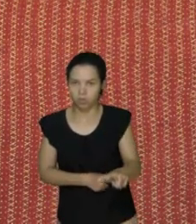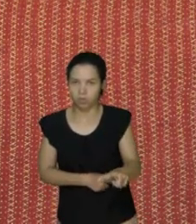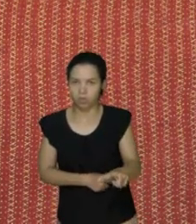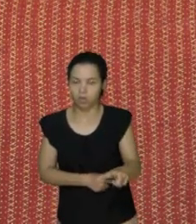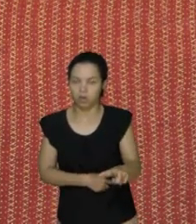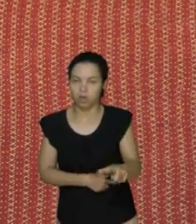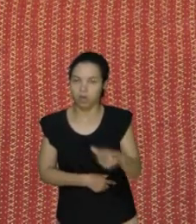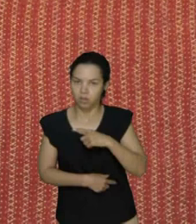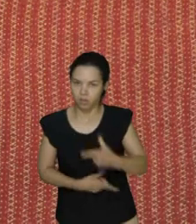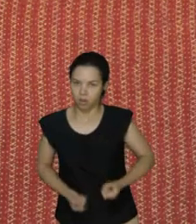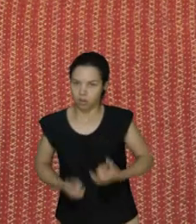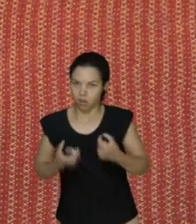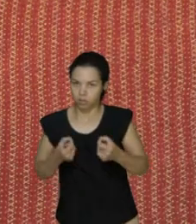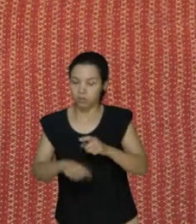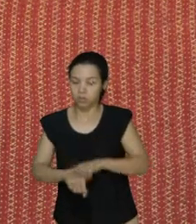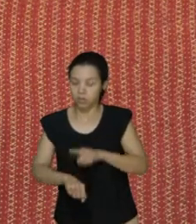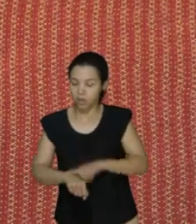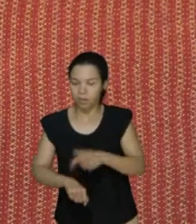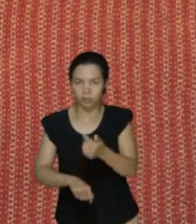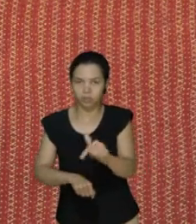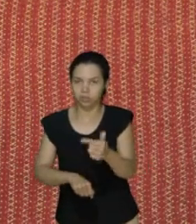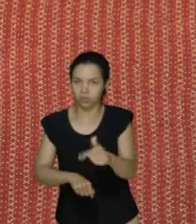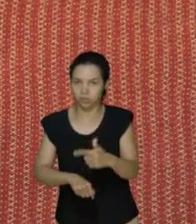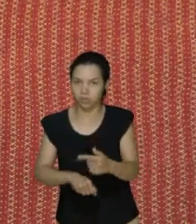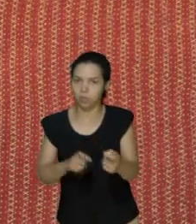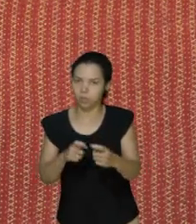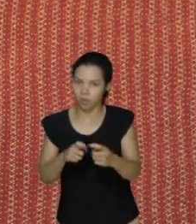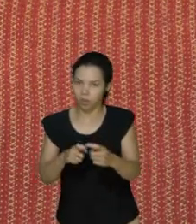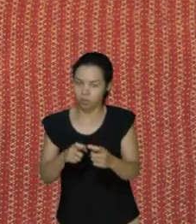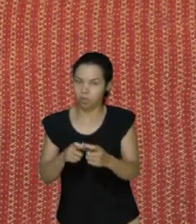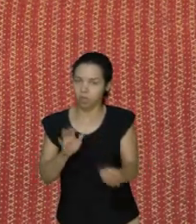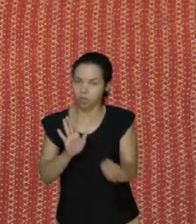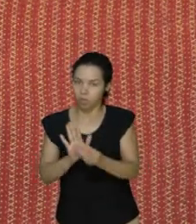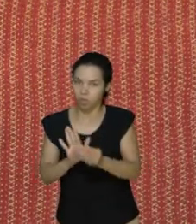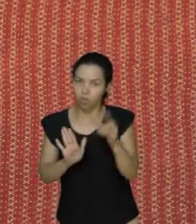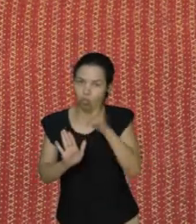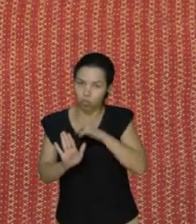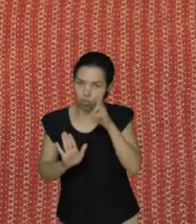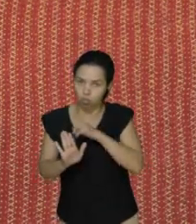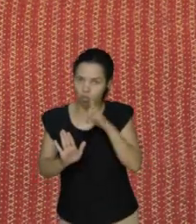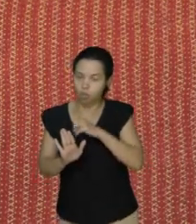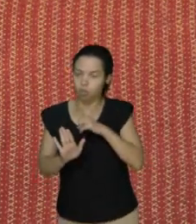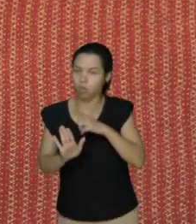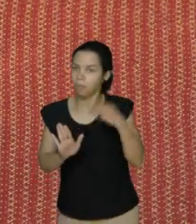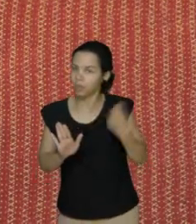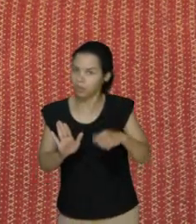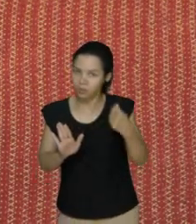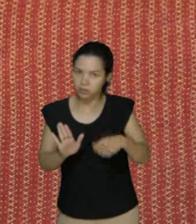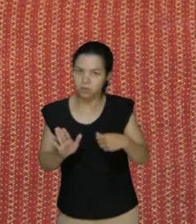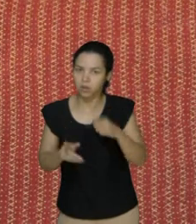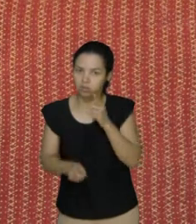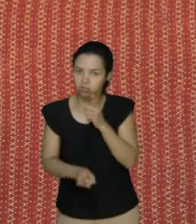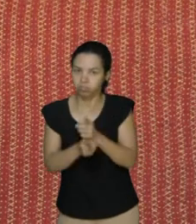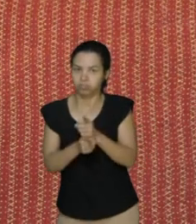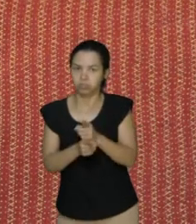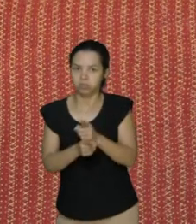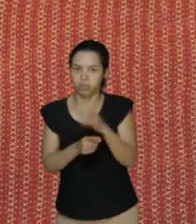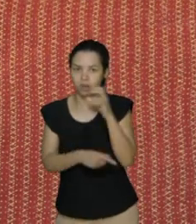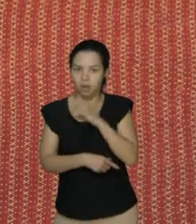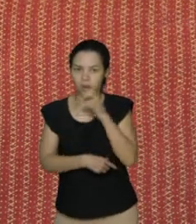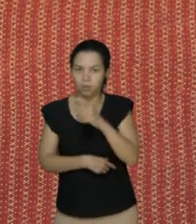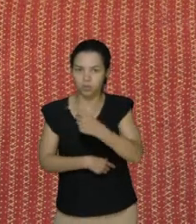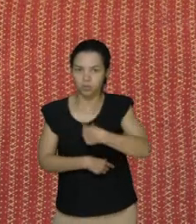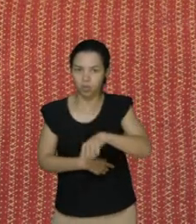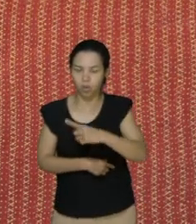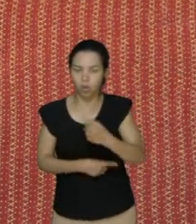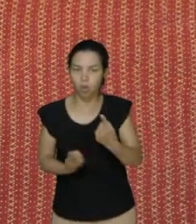o próprio médico, ele reforça na emergência, na urgência, na pressa de diagnosticar. Então, a gente está indo